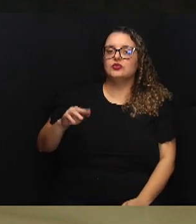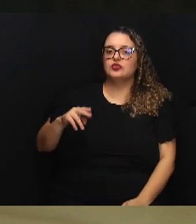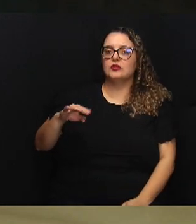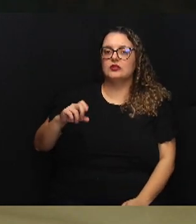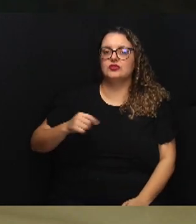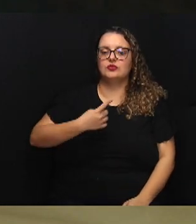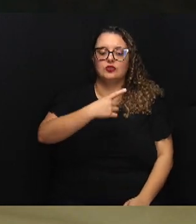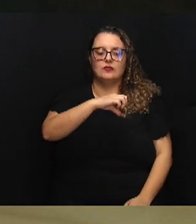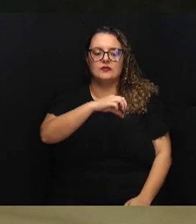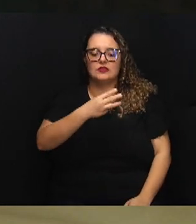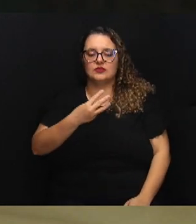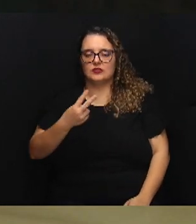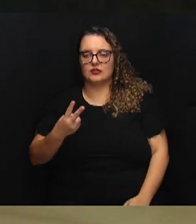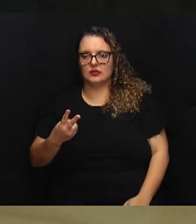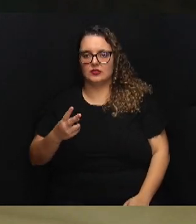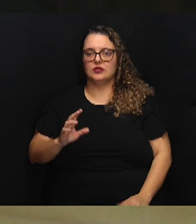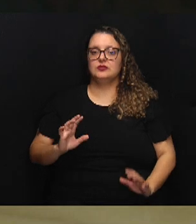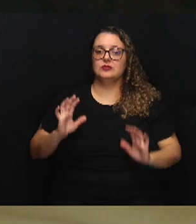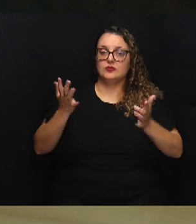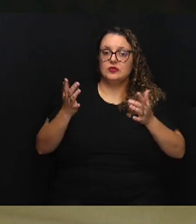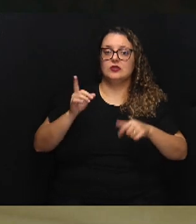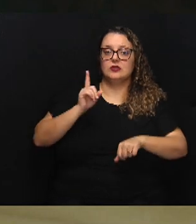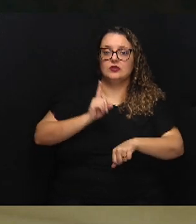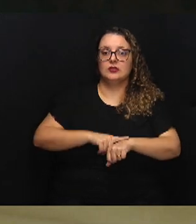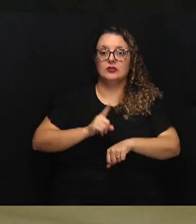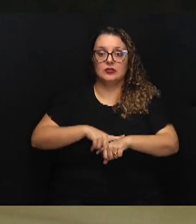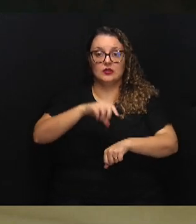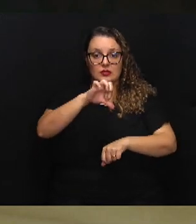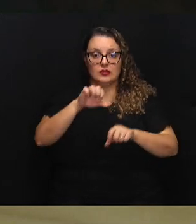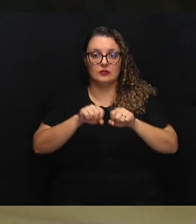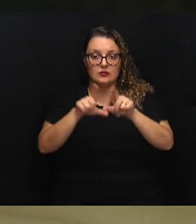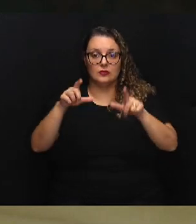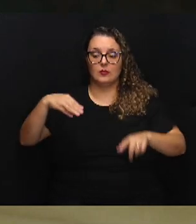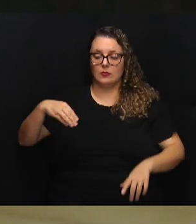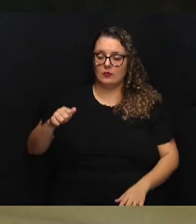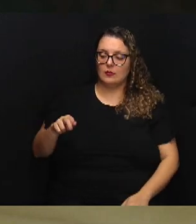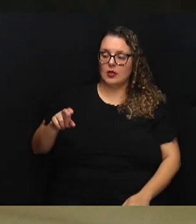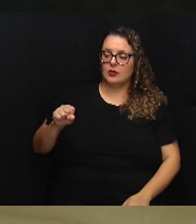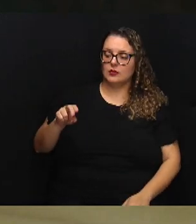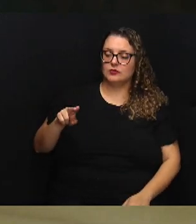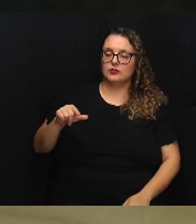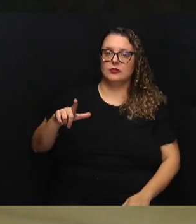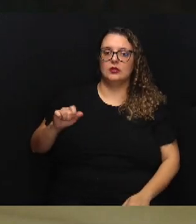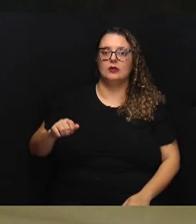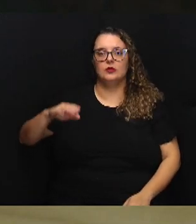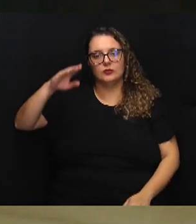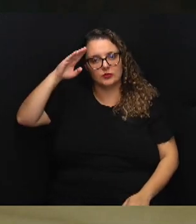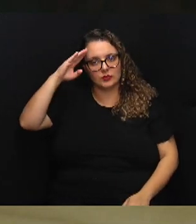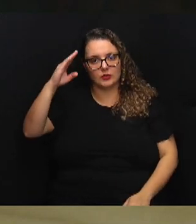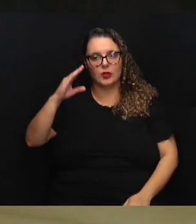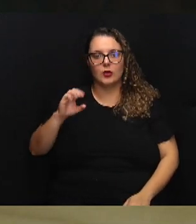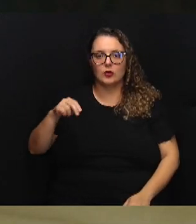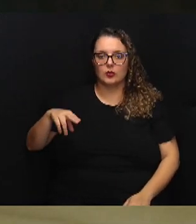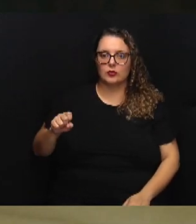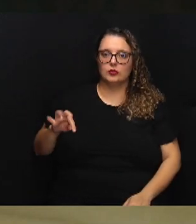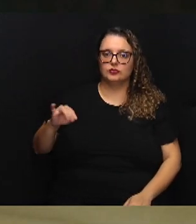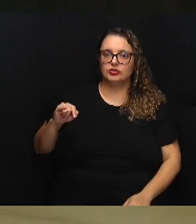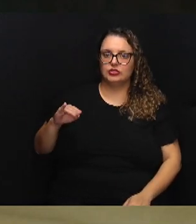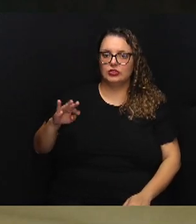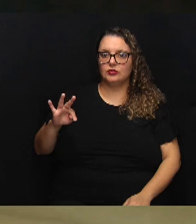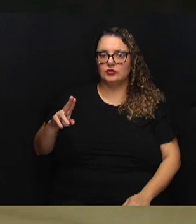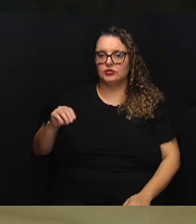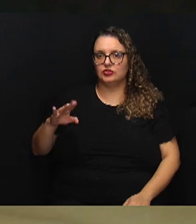Esse evento, gente, ocorre a partir das 9 da manhã no Mausoléu do Soldado Constitucionalista, no Cemitério da